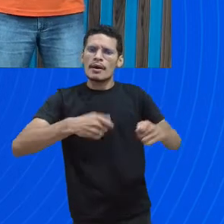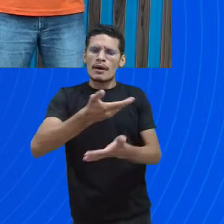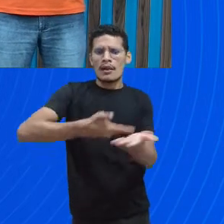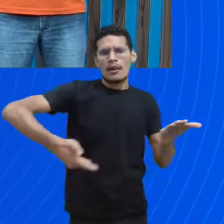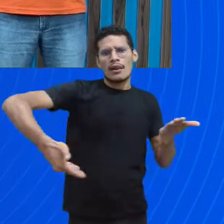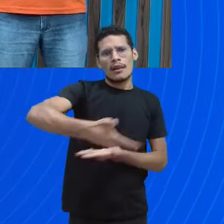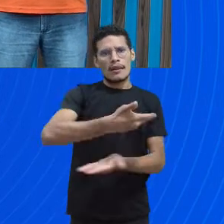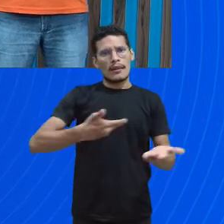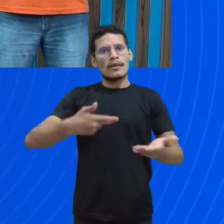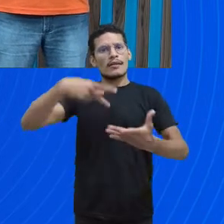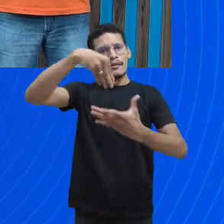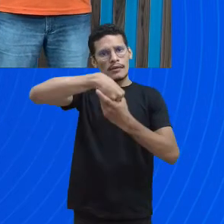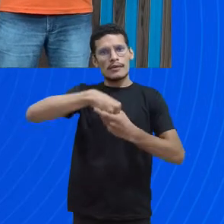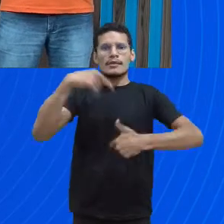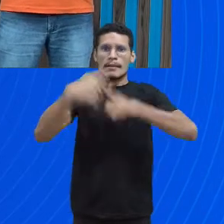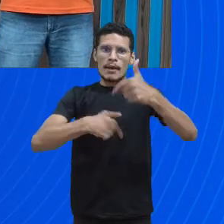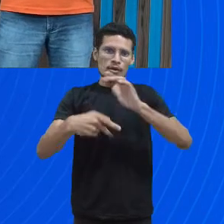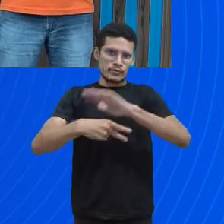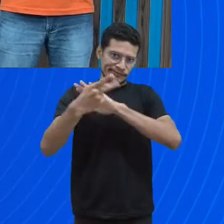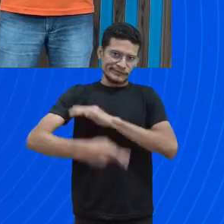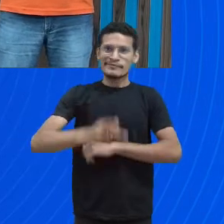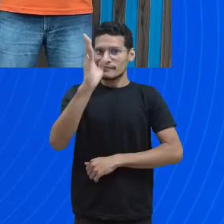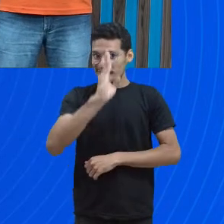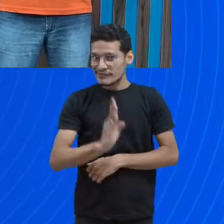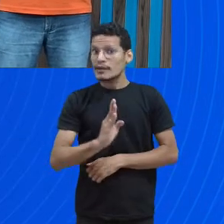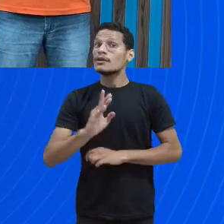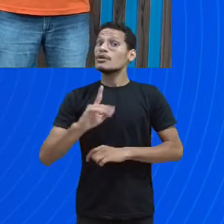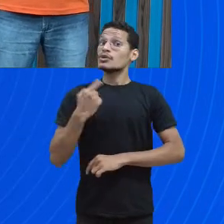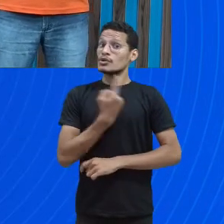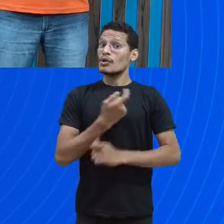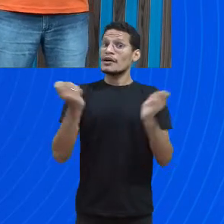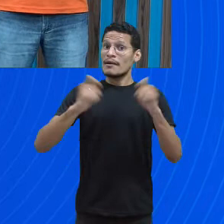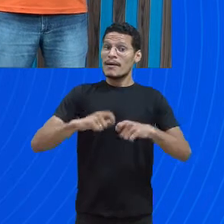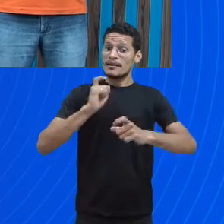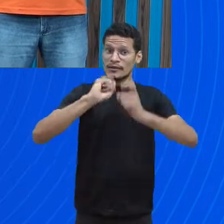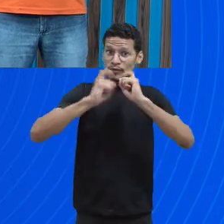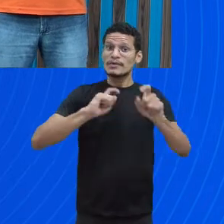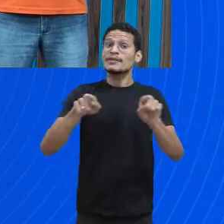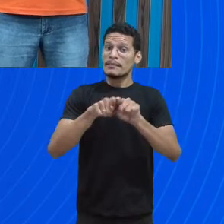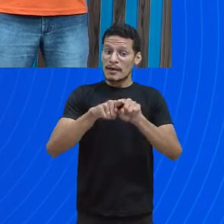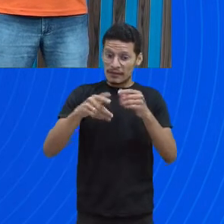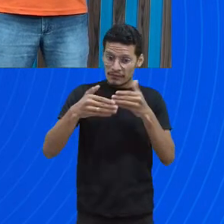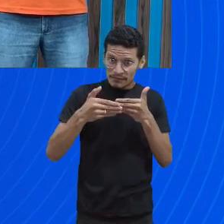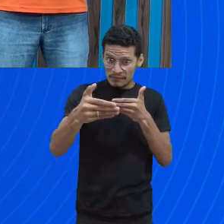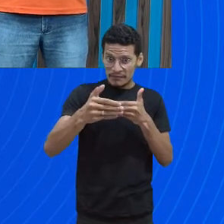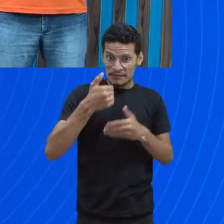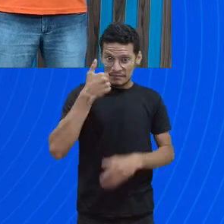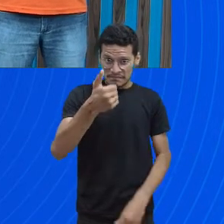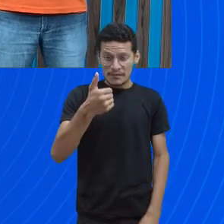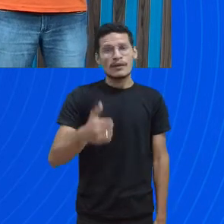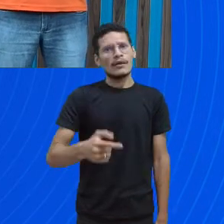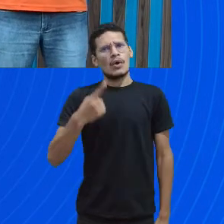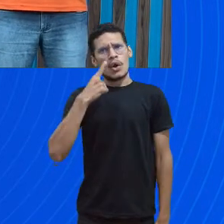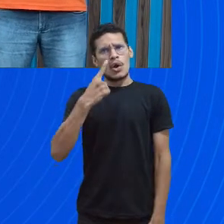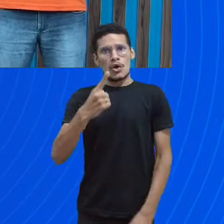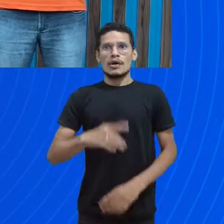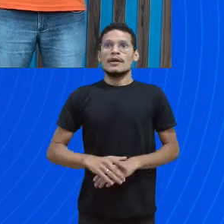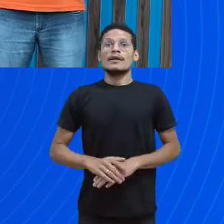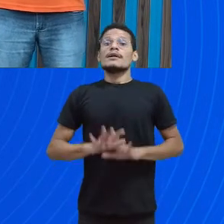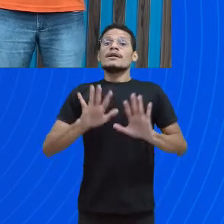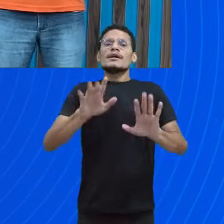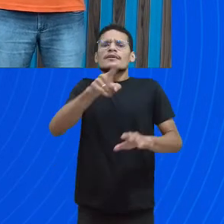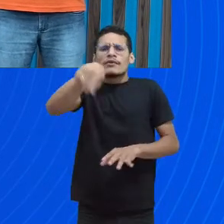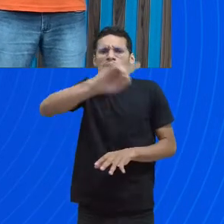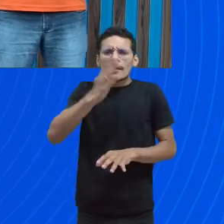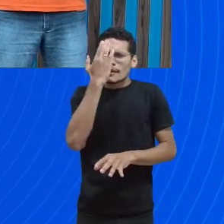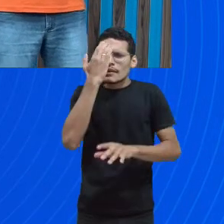relações de trabalho no nosso país. E a gente vai voltar a discutir isso um pouquinho mais adiante, tá? Então, olha, só para deixar bem